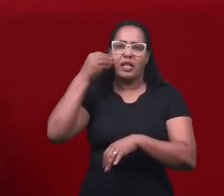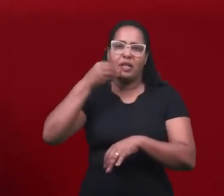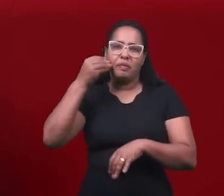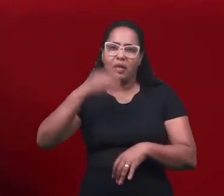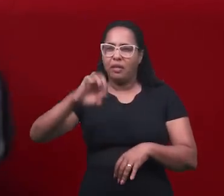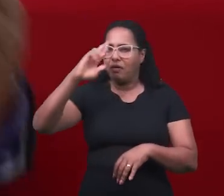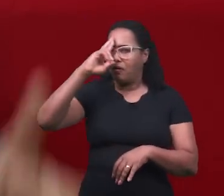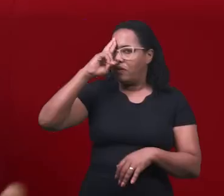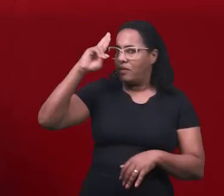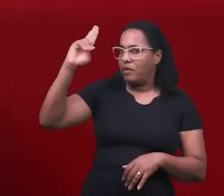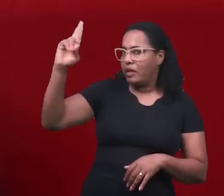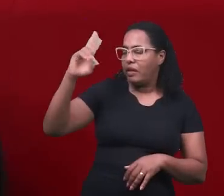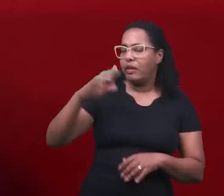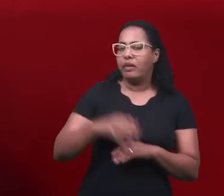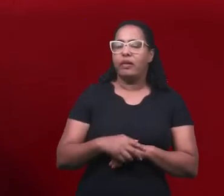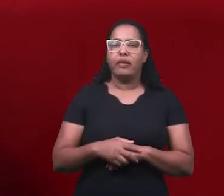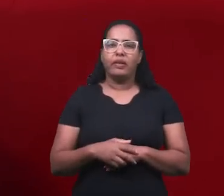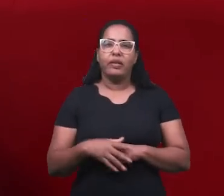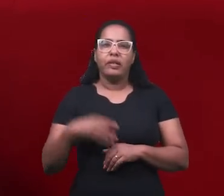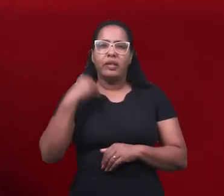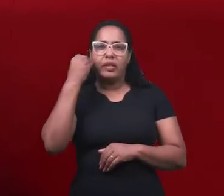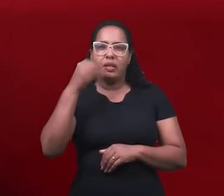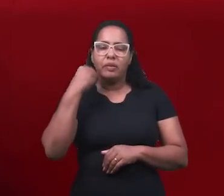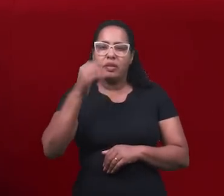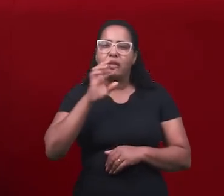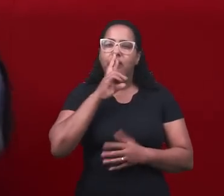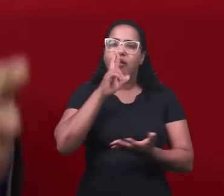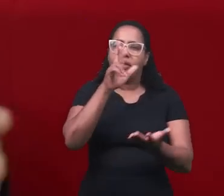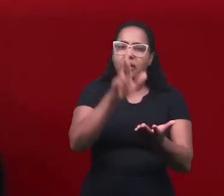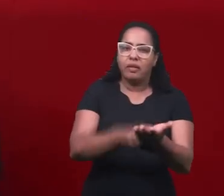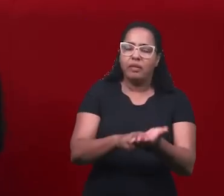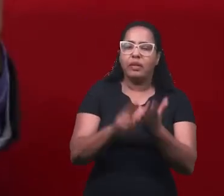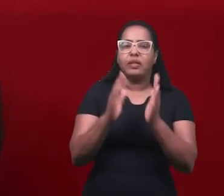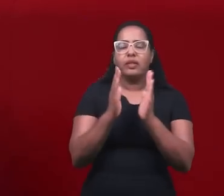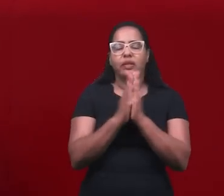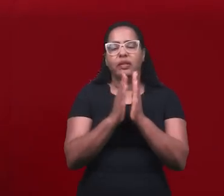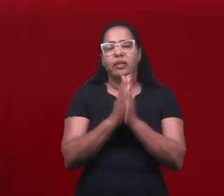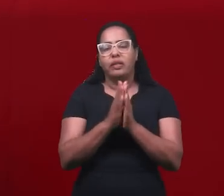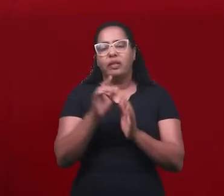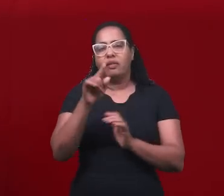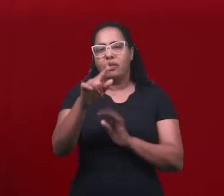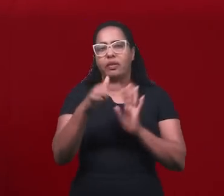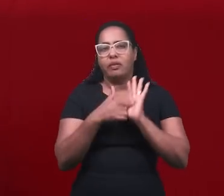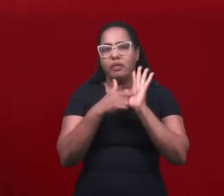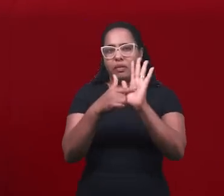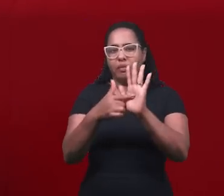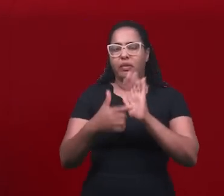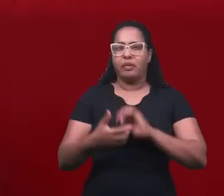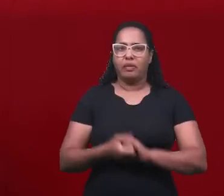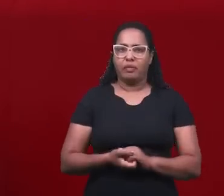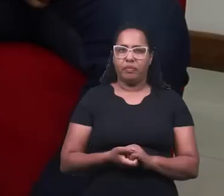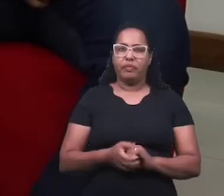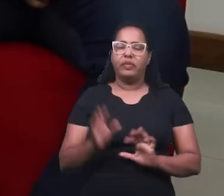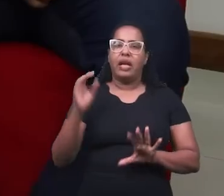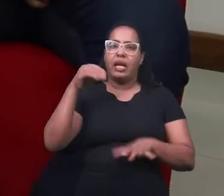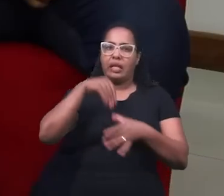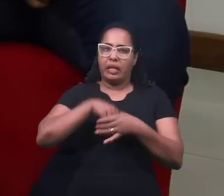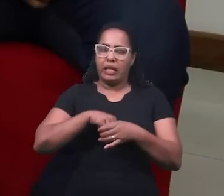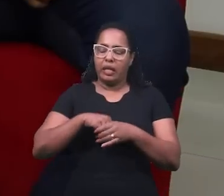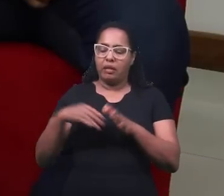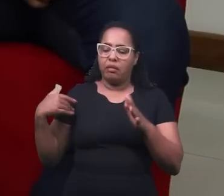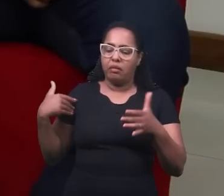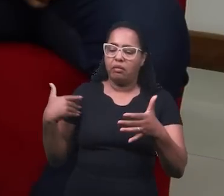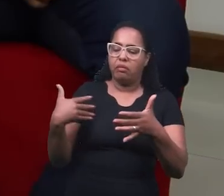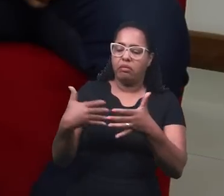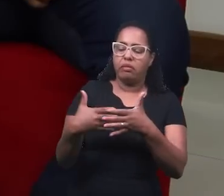irmãos, experiências com o Senhor, experiências de resposta à oração. O que é que você pode trazer, Paulo? Dentro daquilo